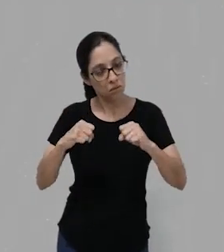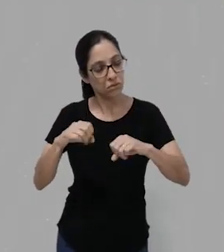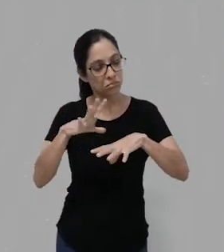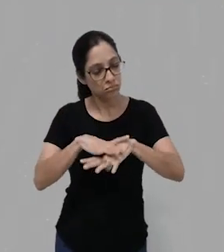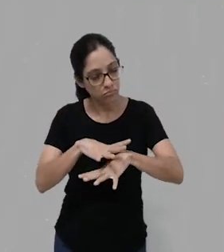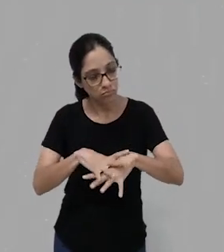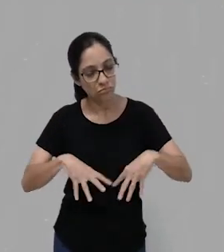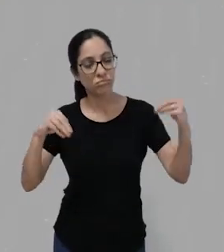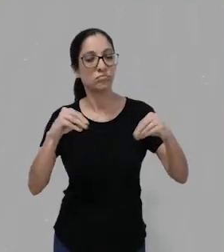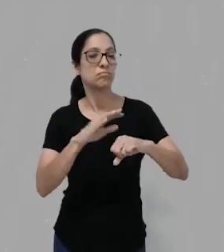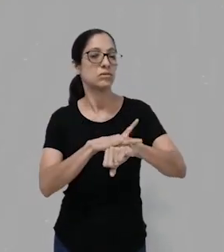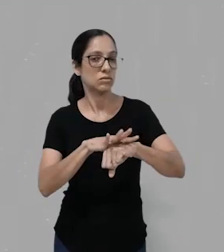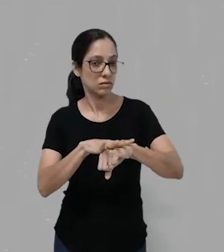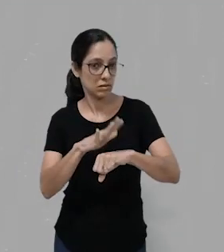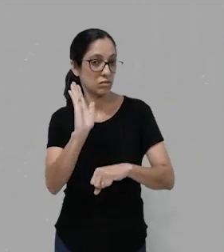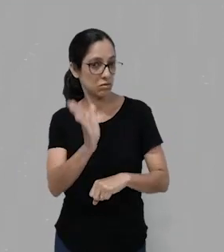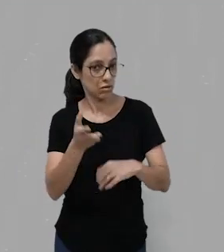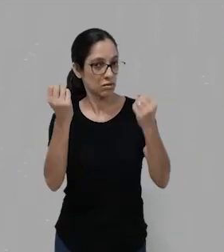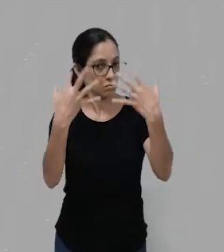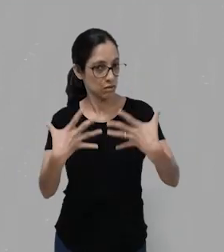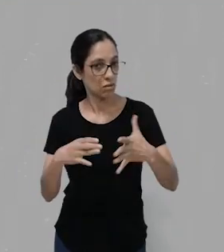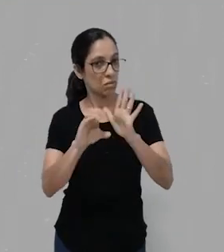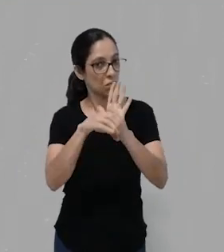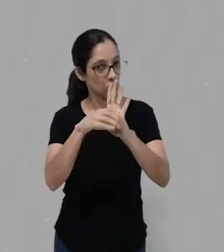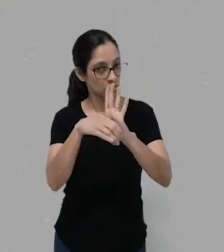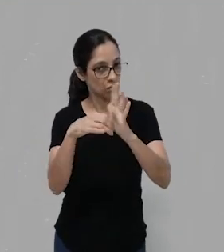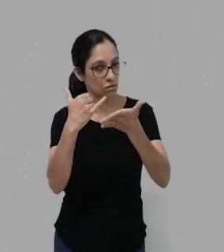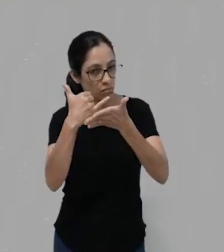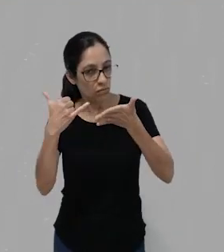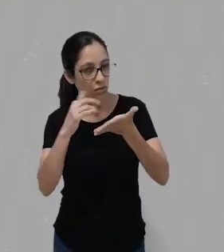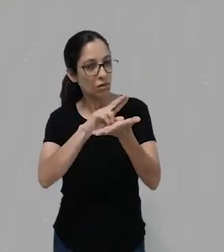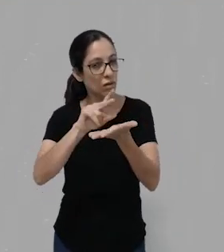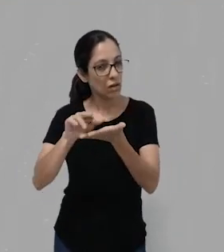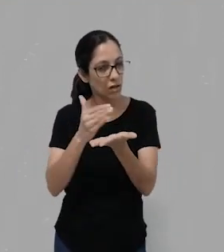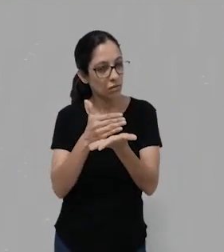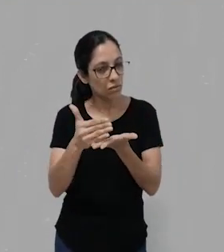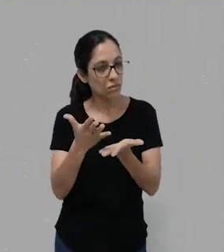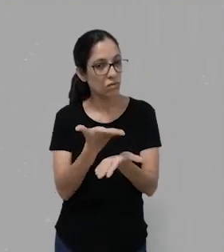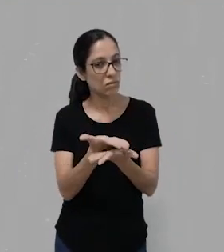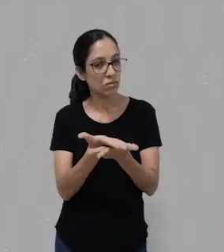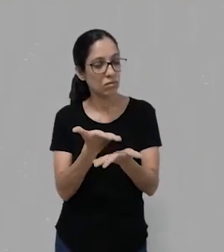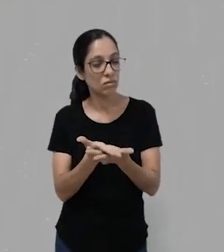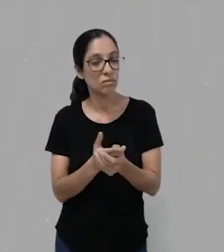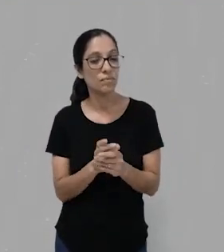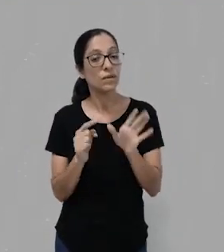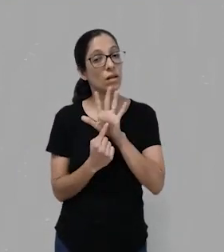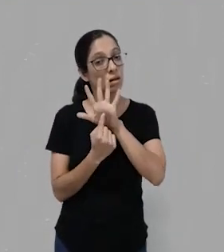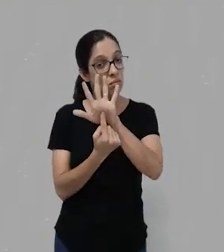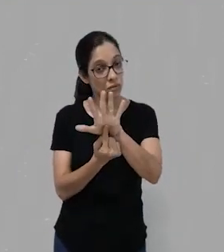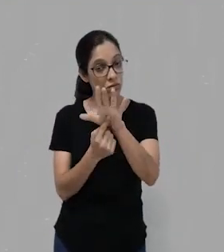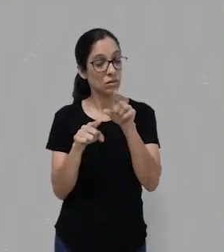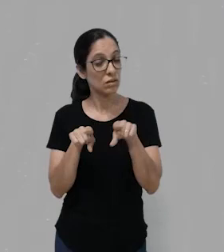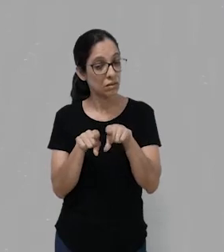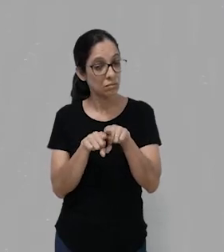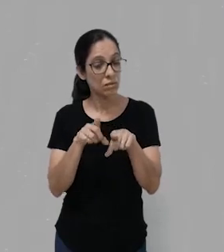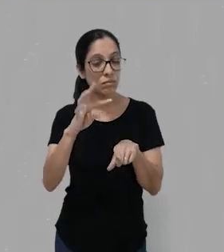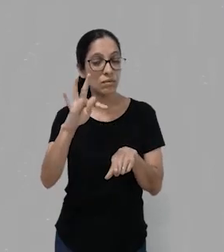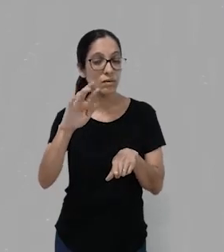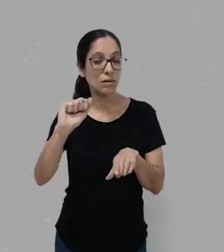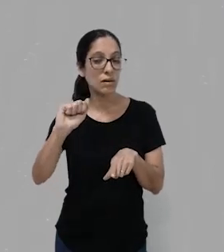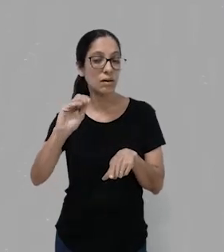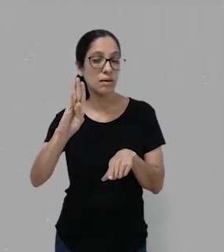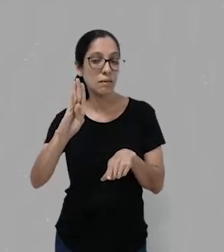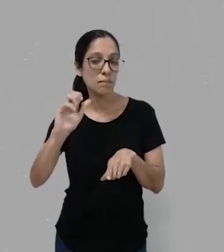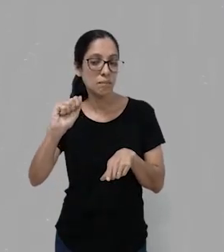Aquilo que eu falei para vocês quando eu falei o conceito de drogas no início da aula. E está aqui o tabaco também, que é uma folhagem.